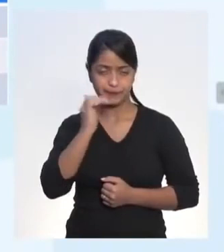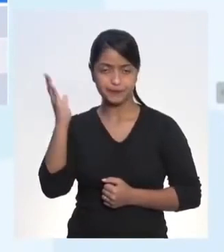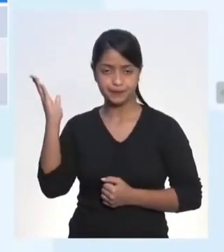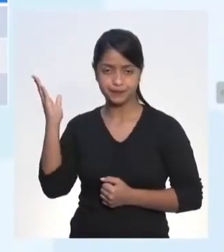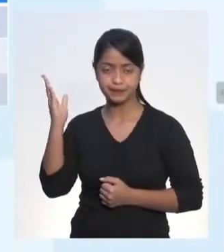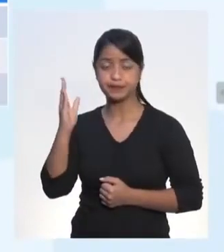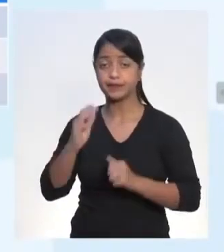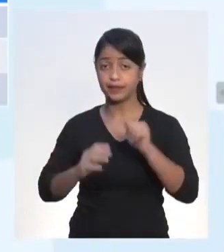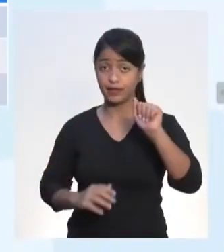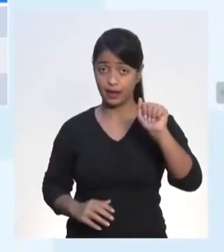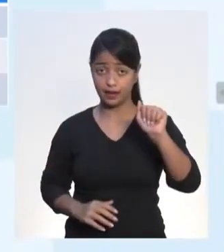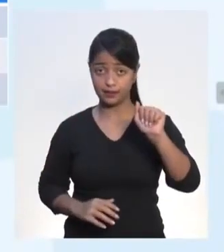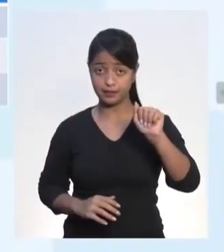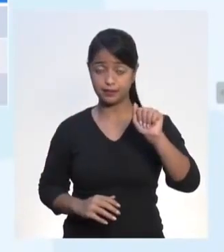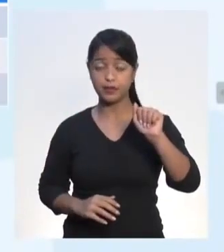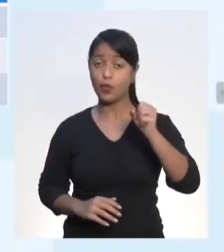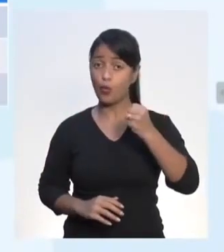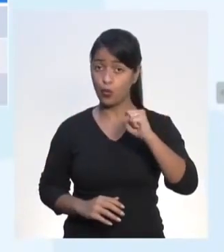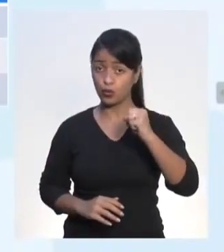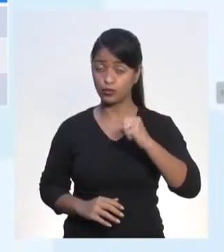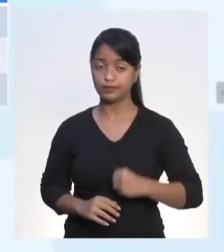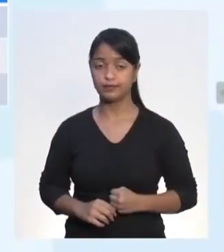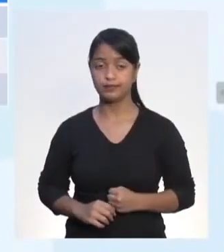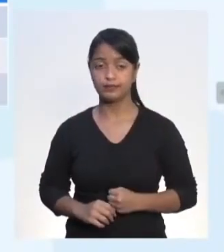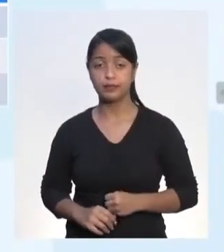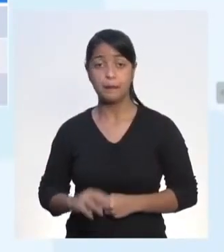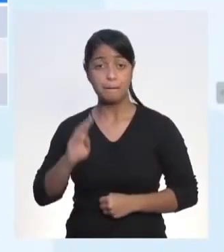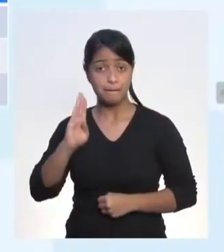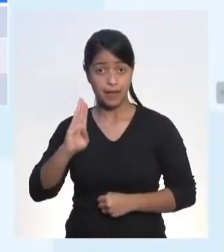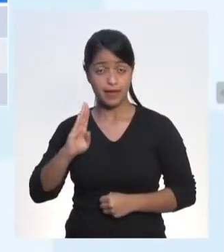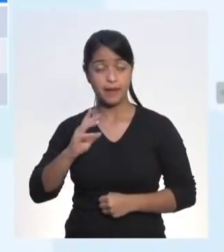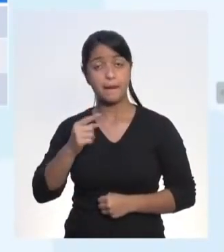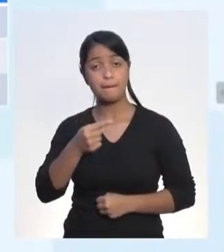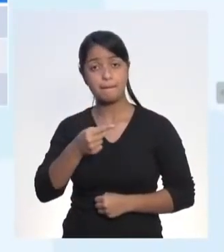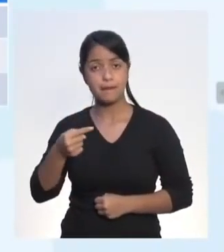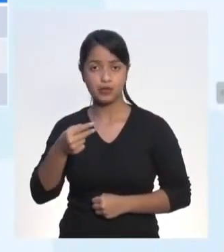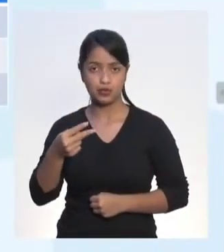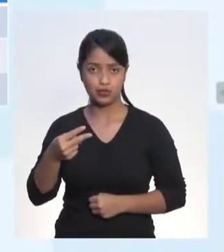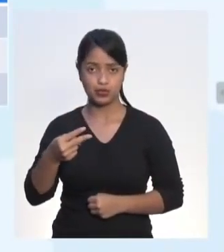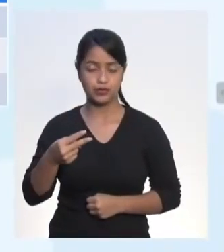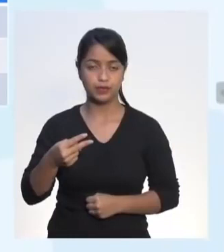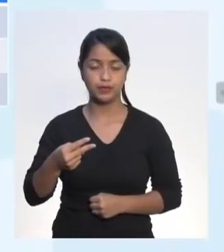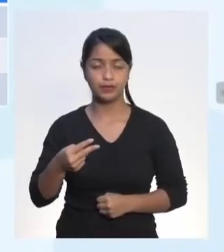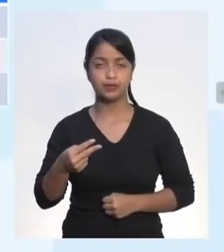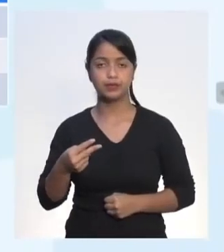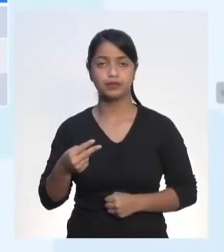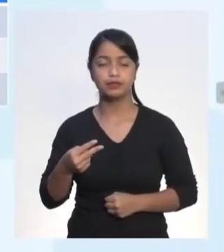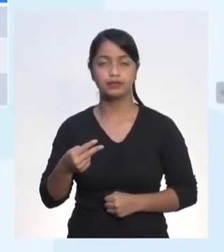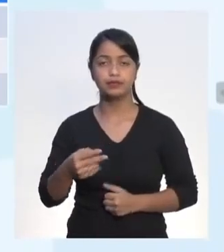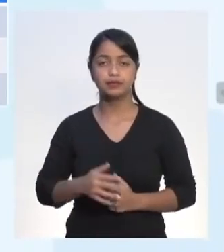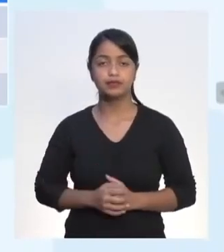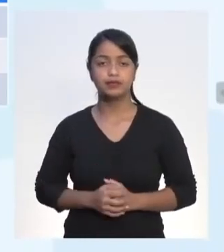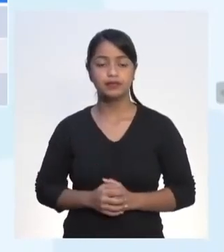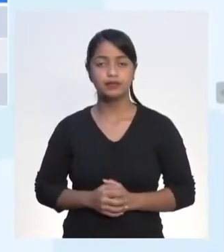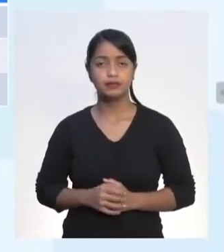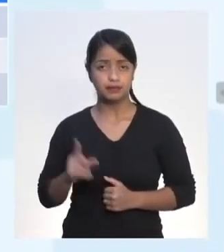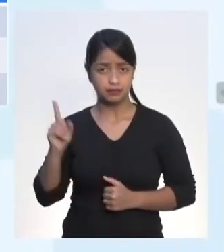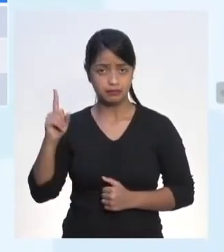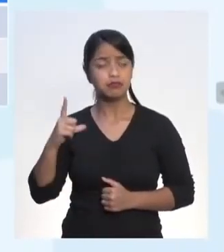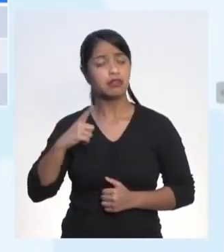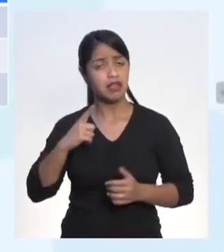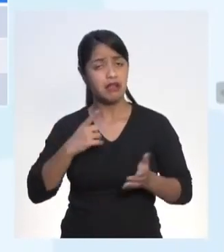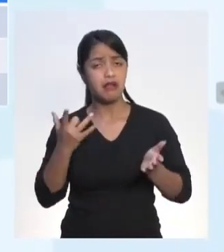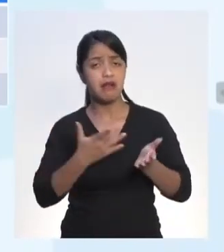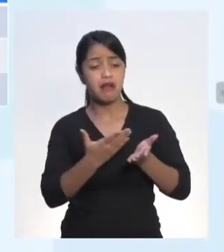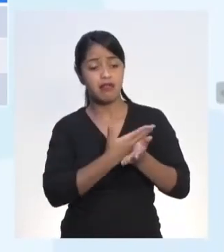tenho o A. O A vale 8 e o B vale 2 negativo. Isso daí, tá, se vocês quiserem pegar, tá lá no caderno